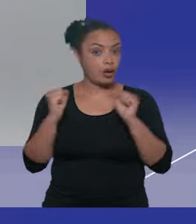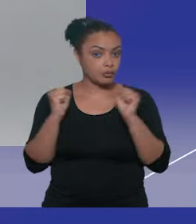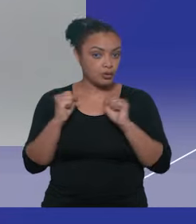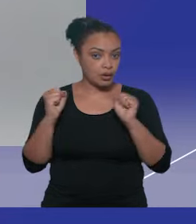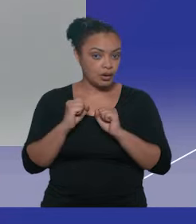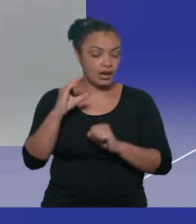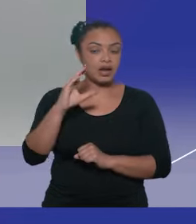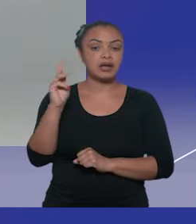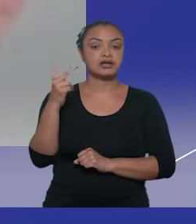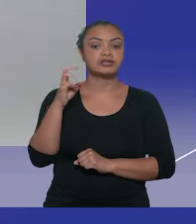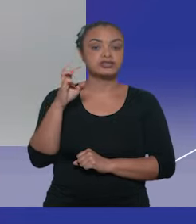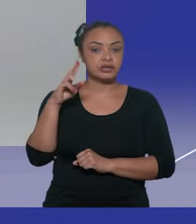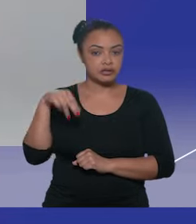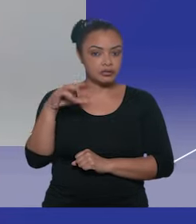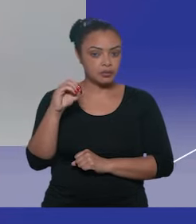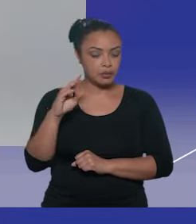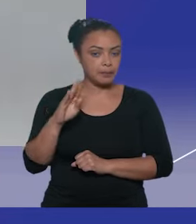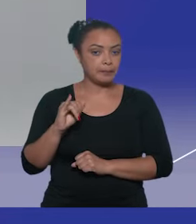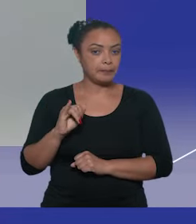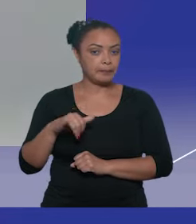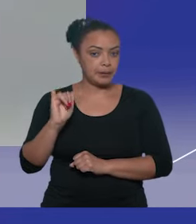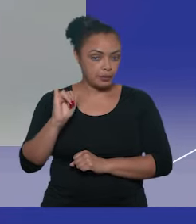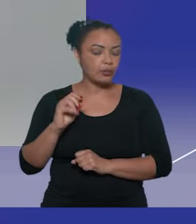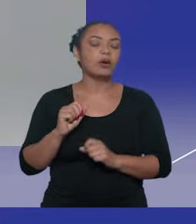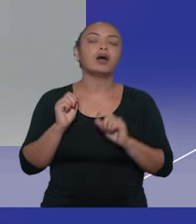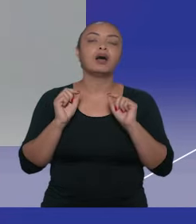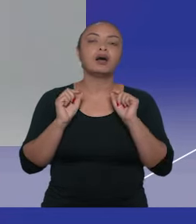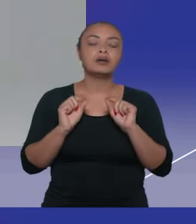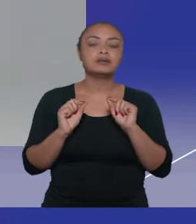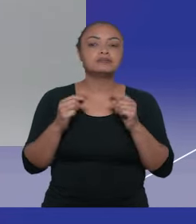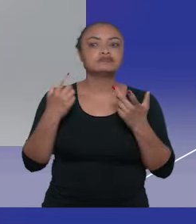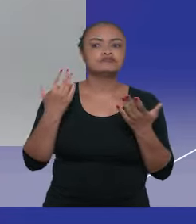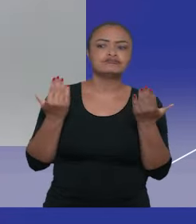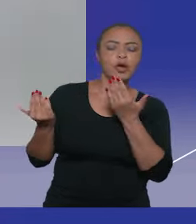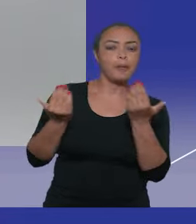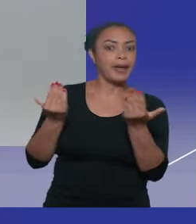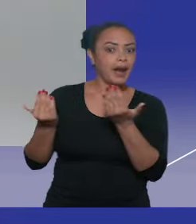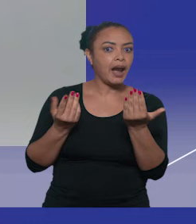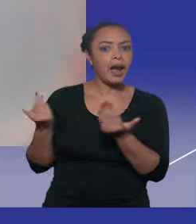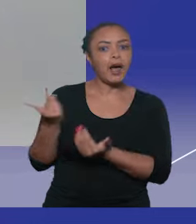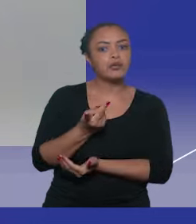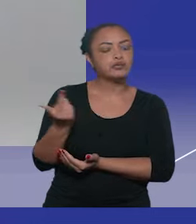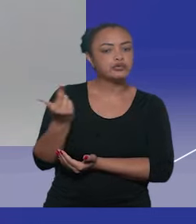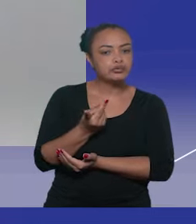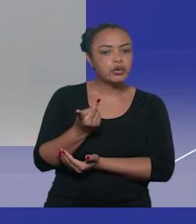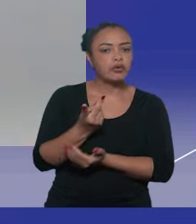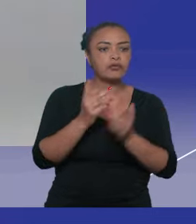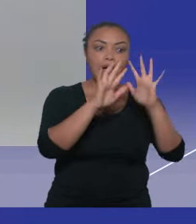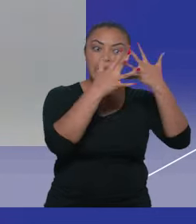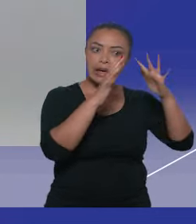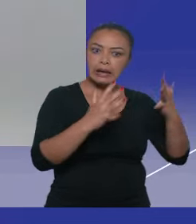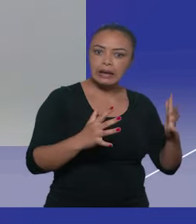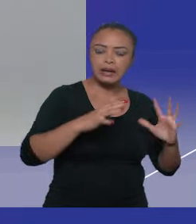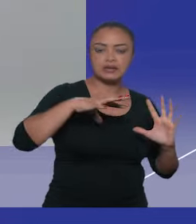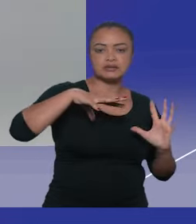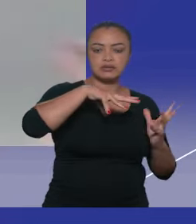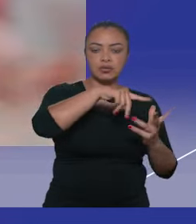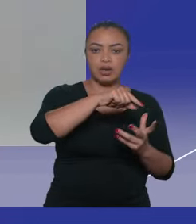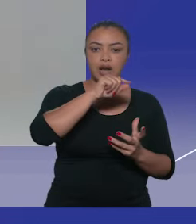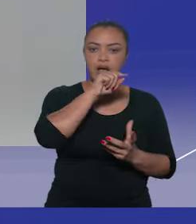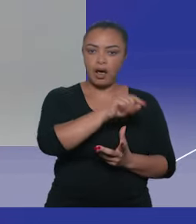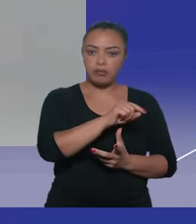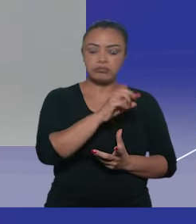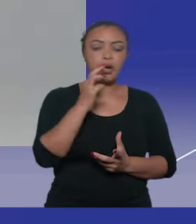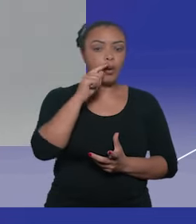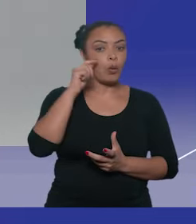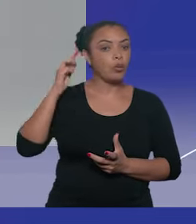Chernobyl, né, que é uma série fantástica. Sim. E queria ver qual era a diferença, né, de uma crise nuclear na União Soviética